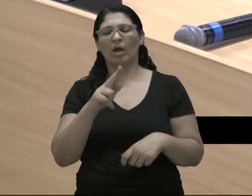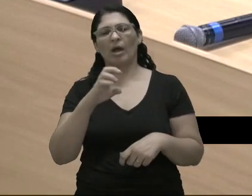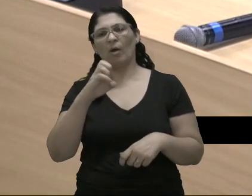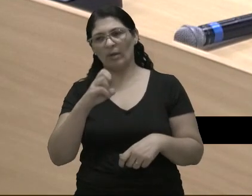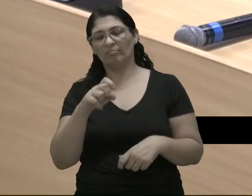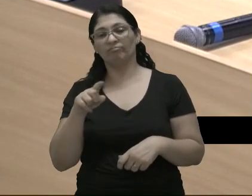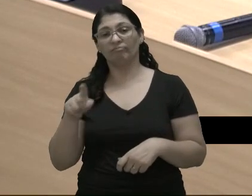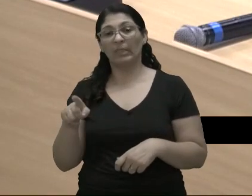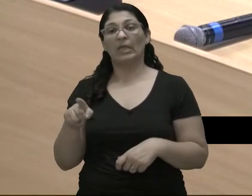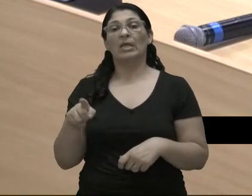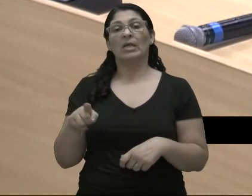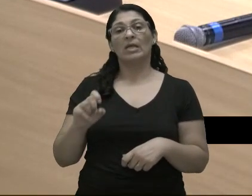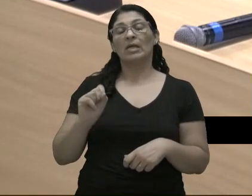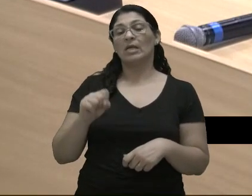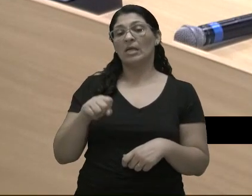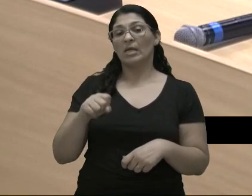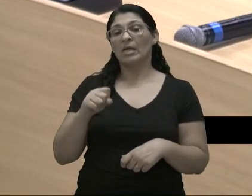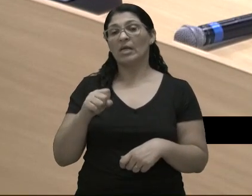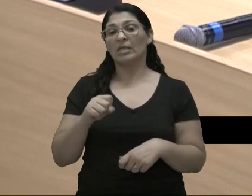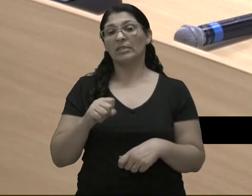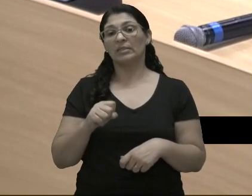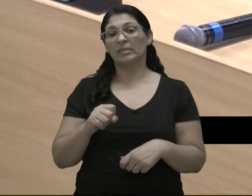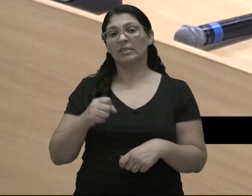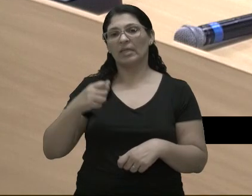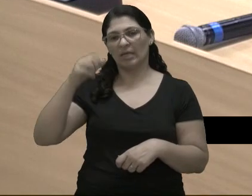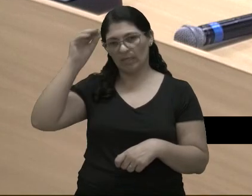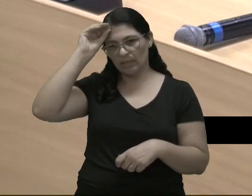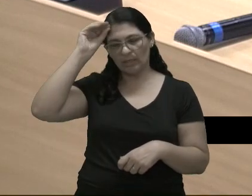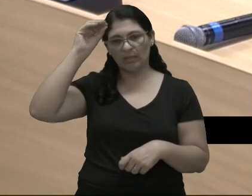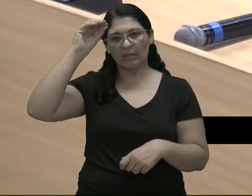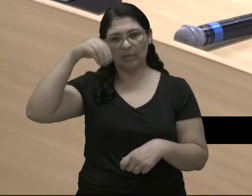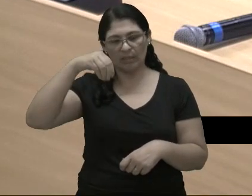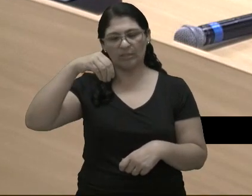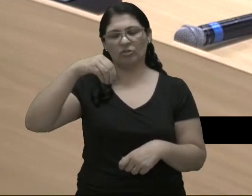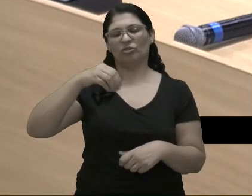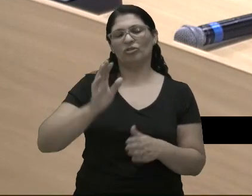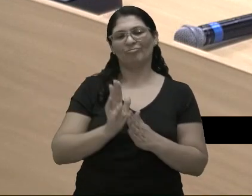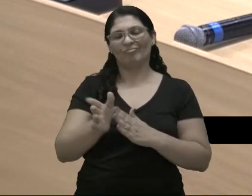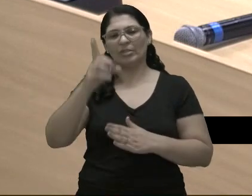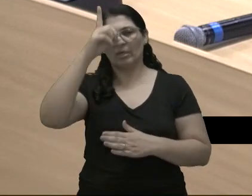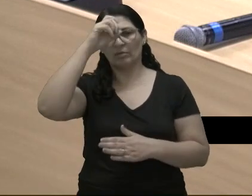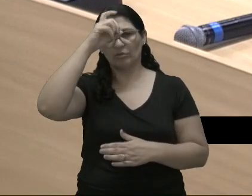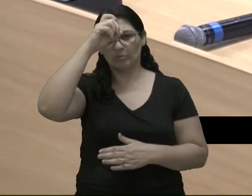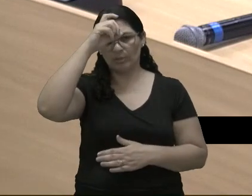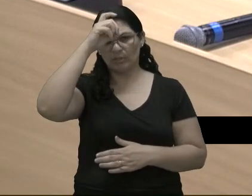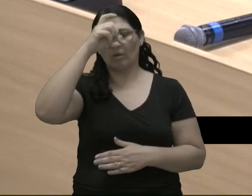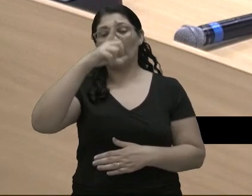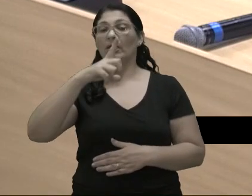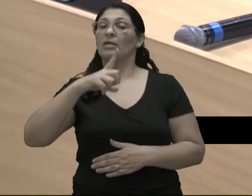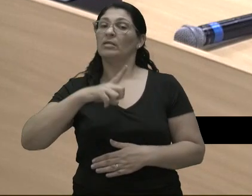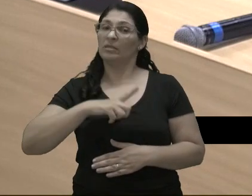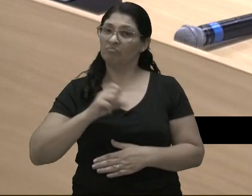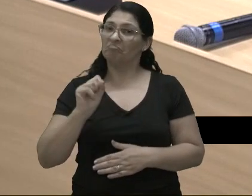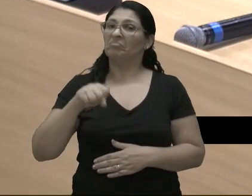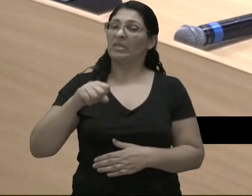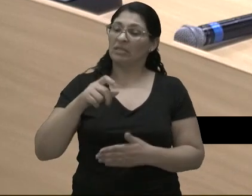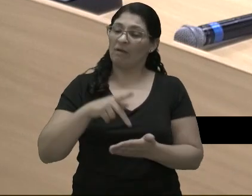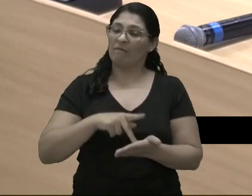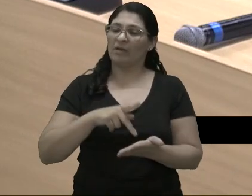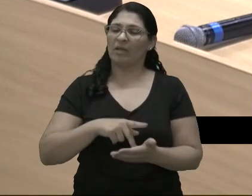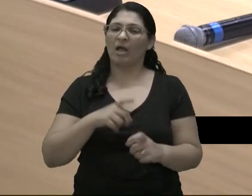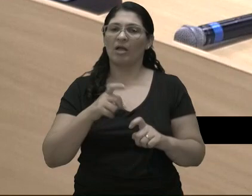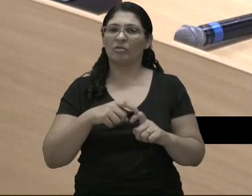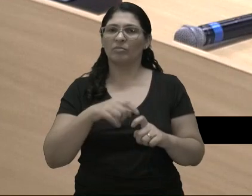revogou a saída dele. Ele se continua com a gente. Tá ok? E existe essa fala dos médicos que se a